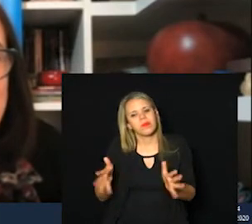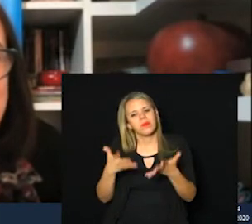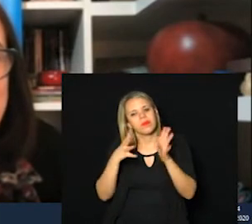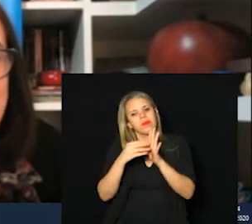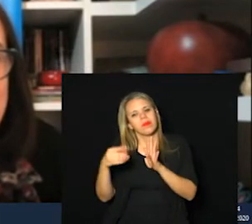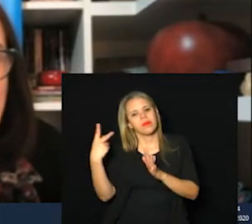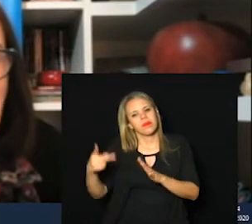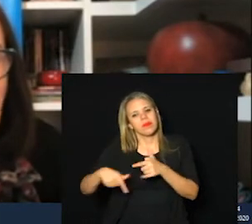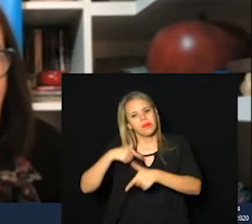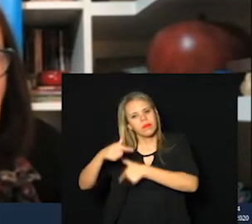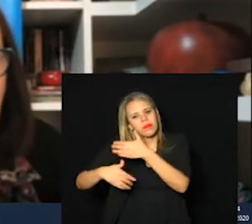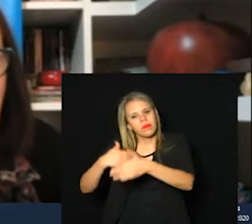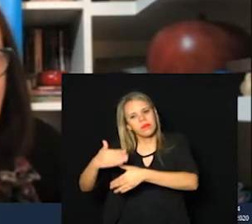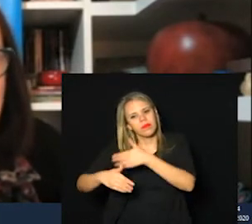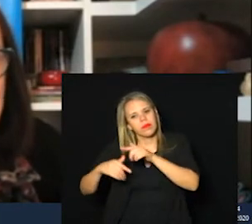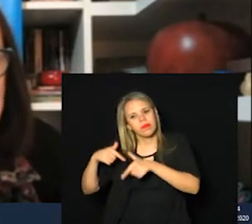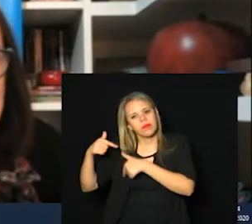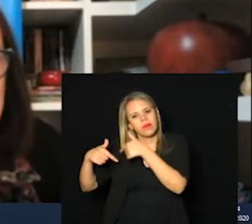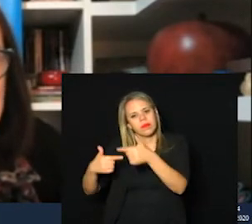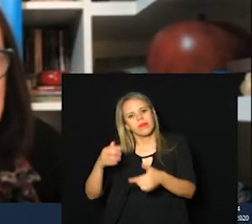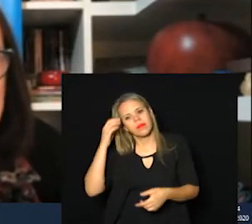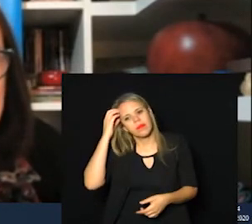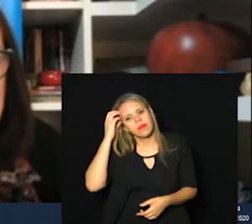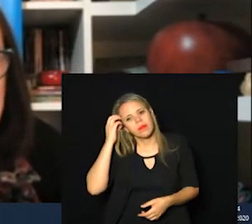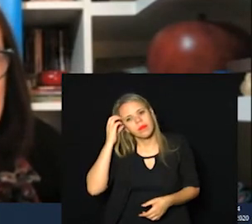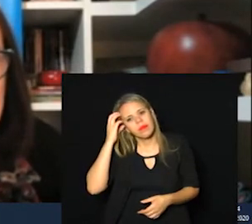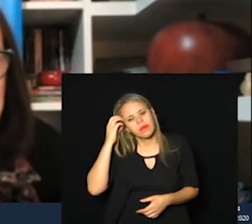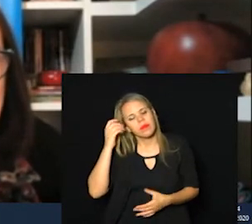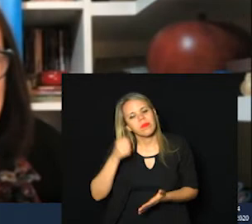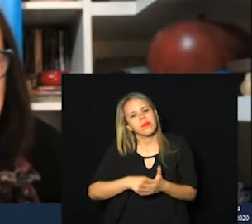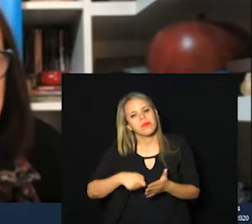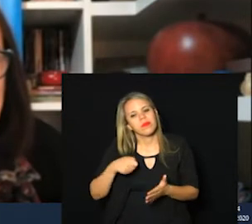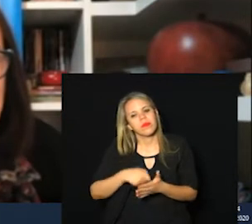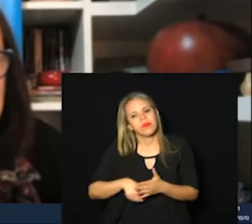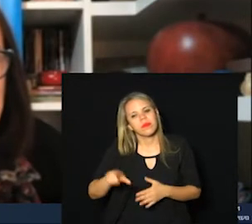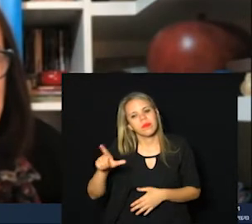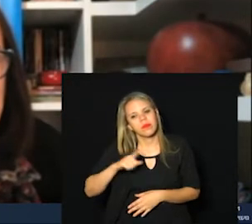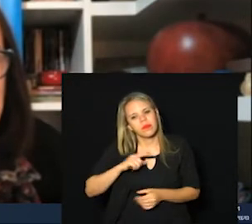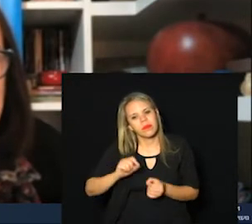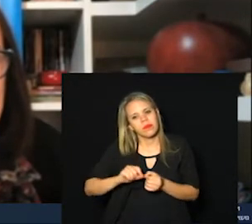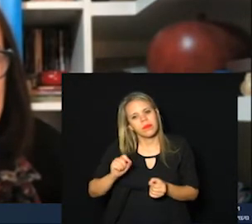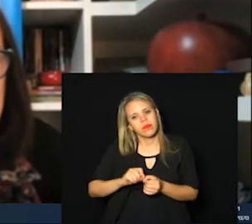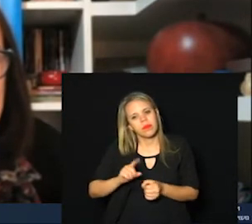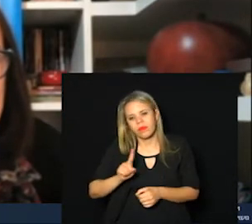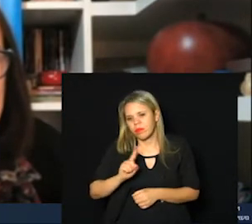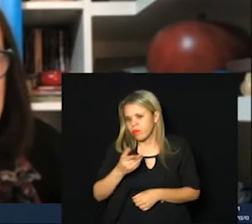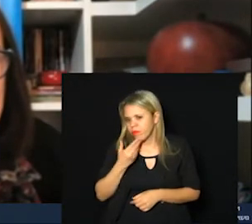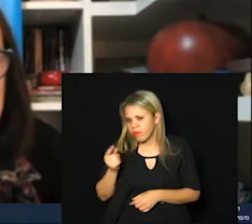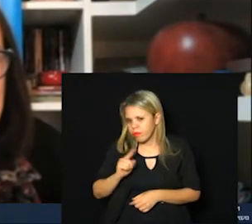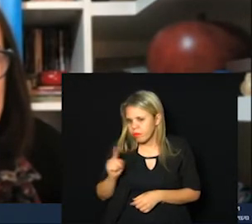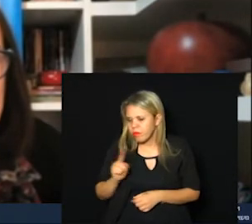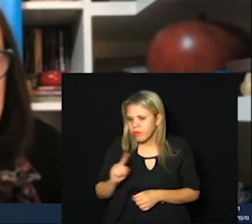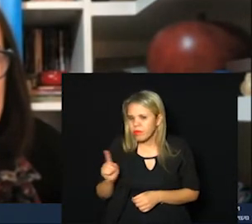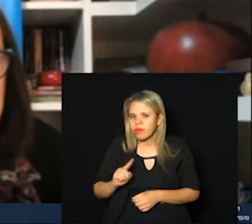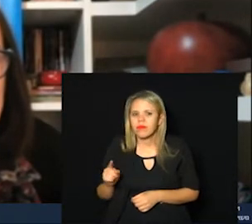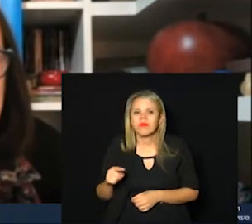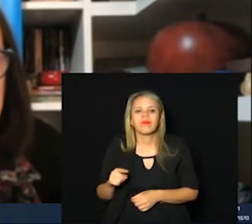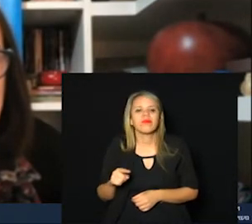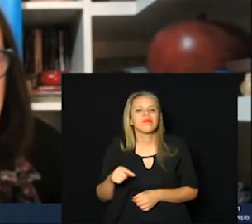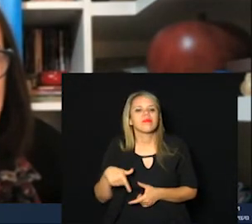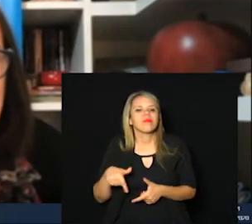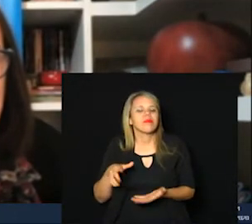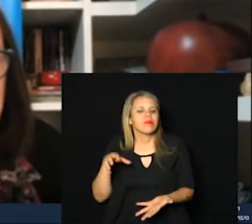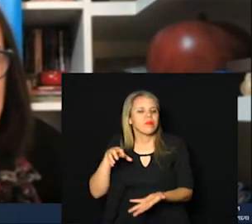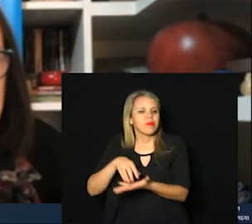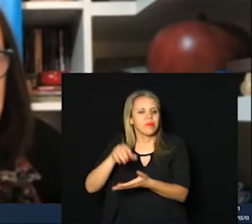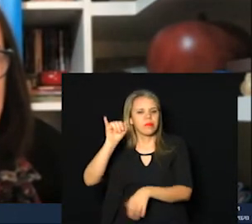sua jornada, na sua trajetória, em toda a luta que você tem feito. Não é fácil, numa agência internacional